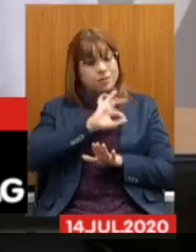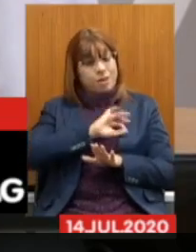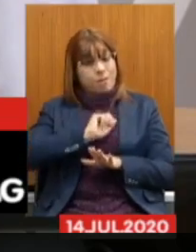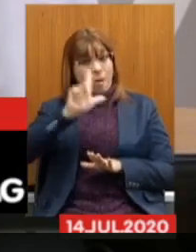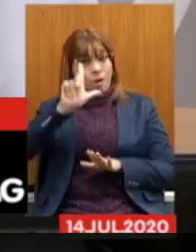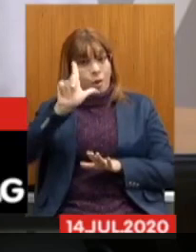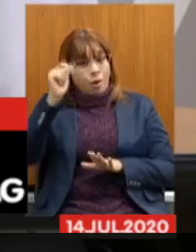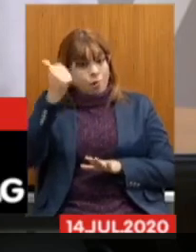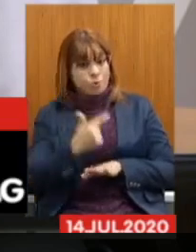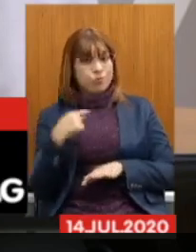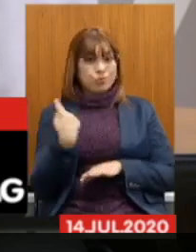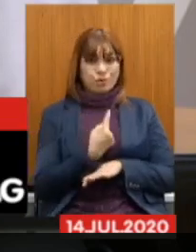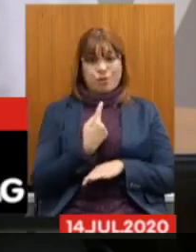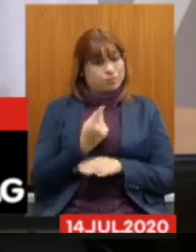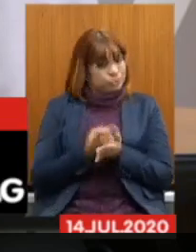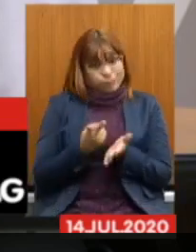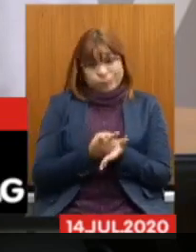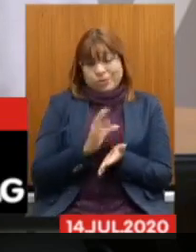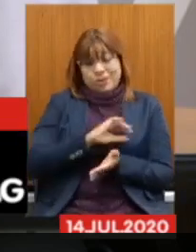e continuamos ganhando menos.